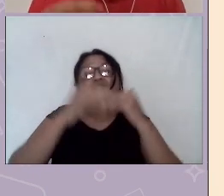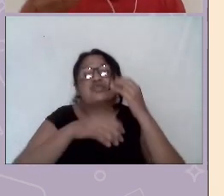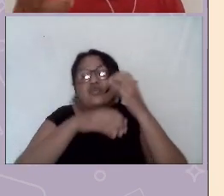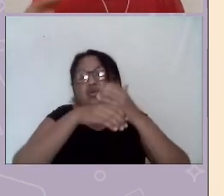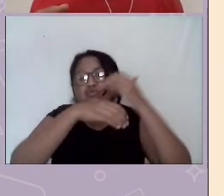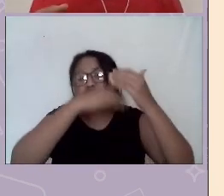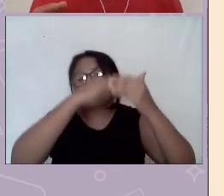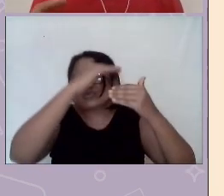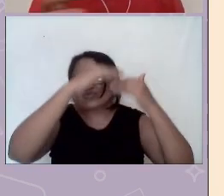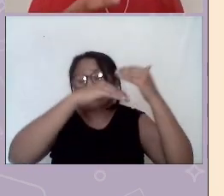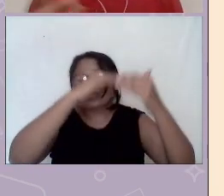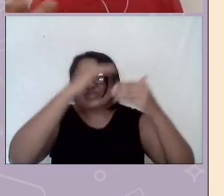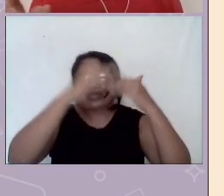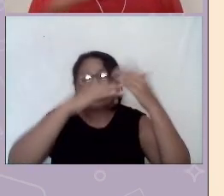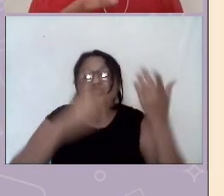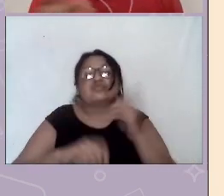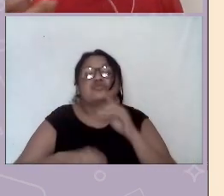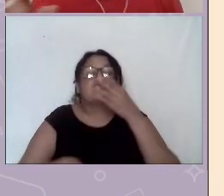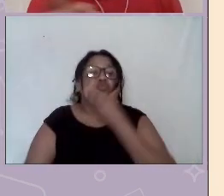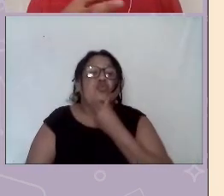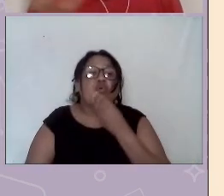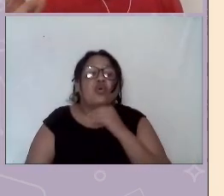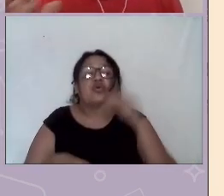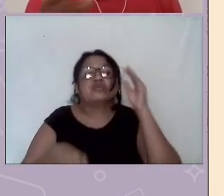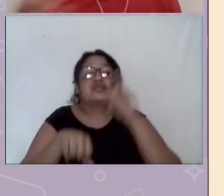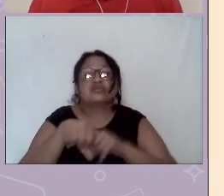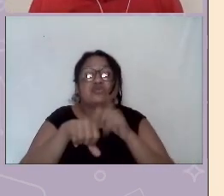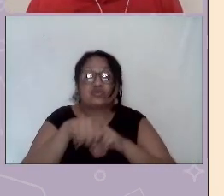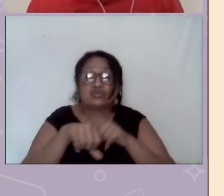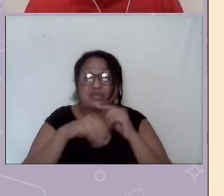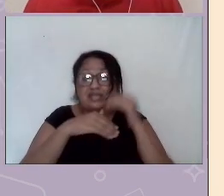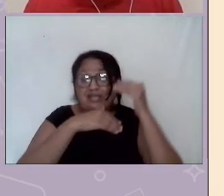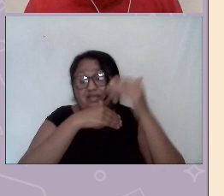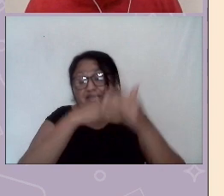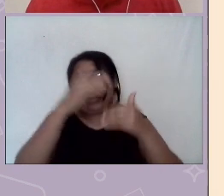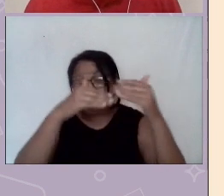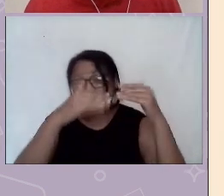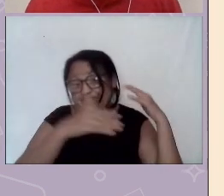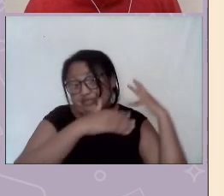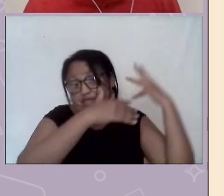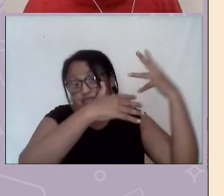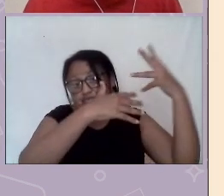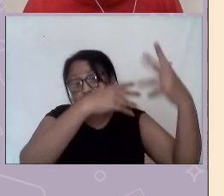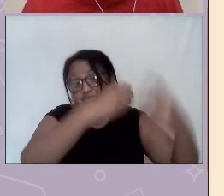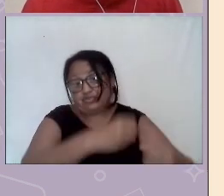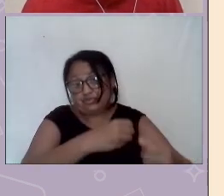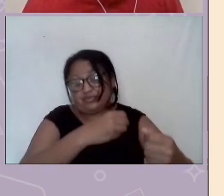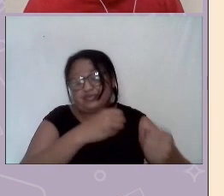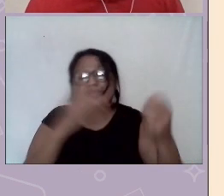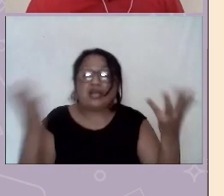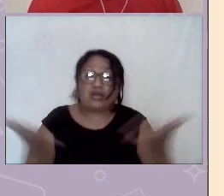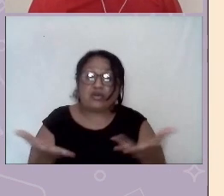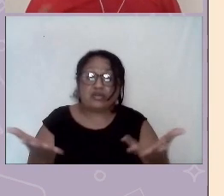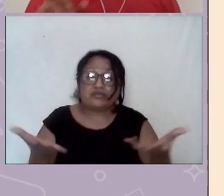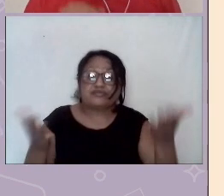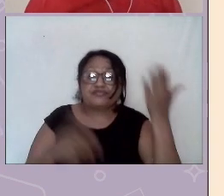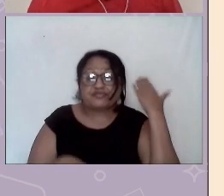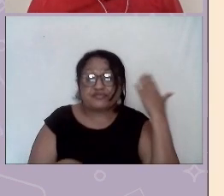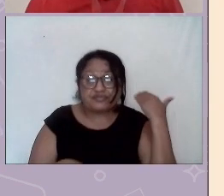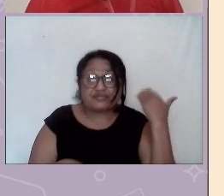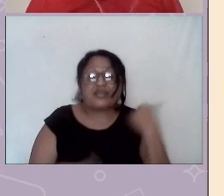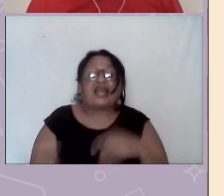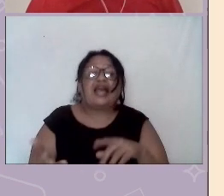homem no tempo nesse constante diálogo entre o e o passado a questão